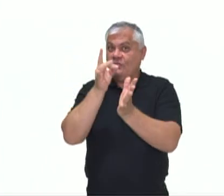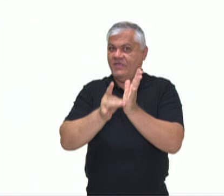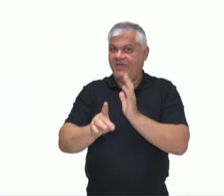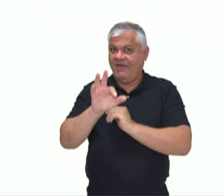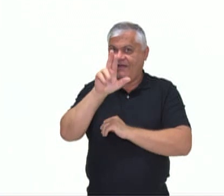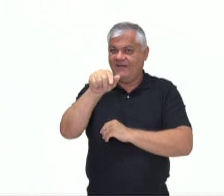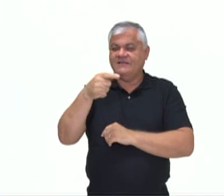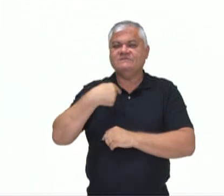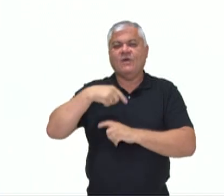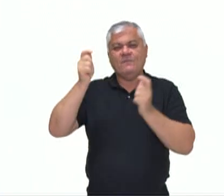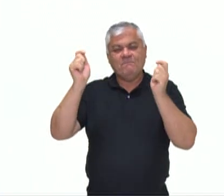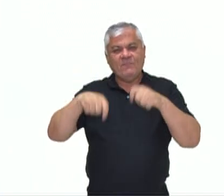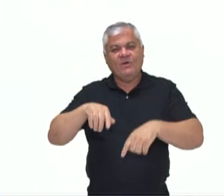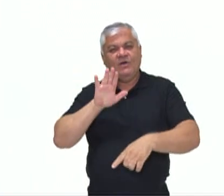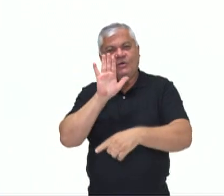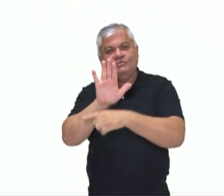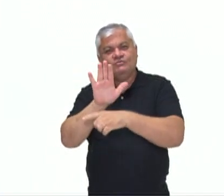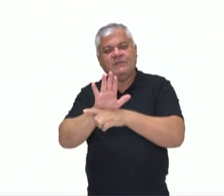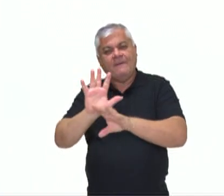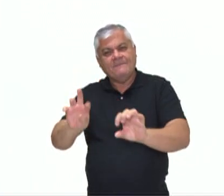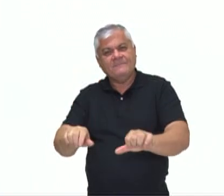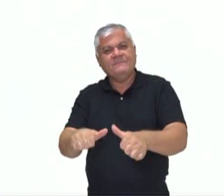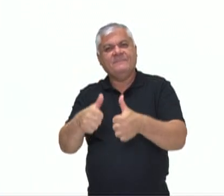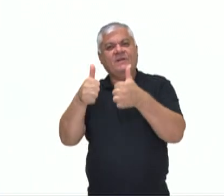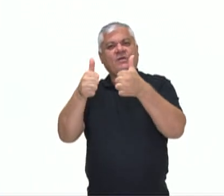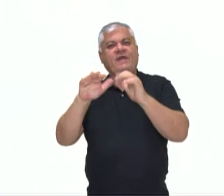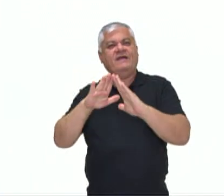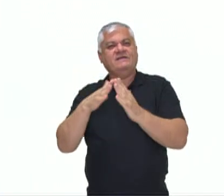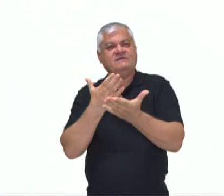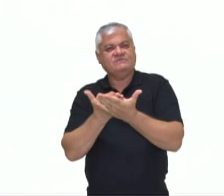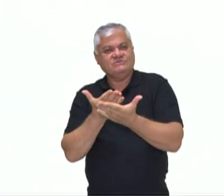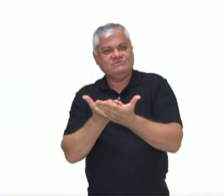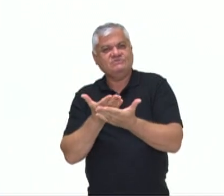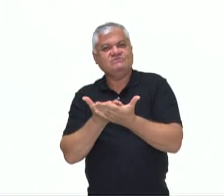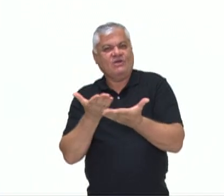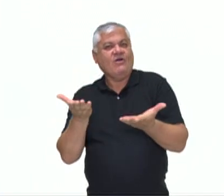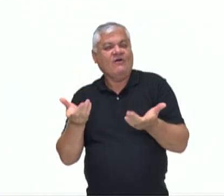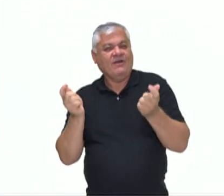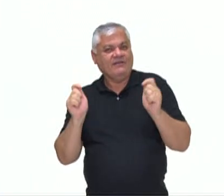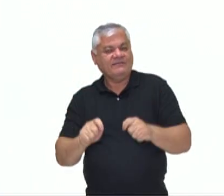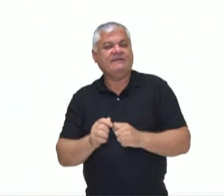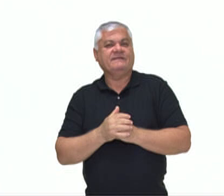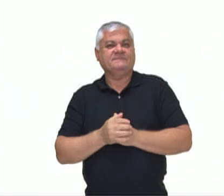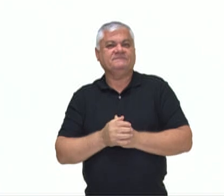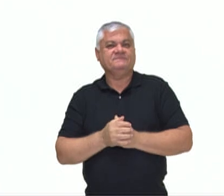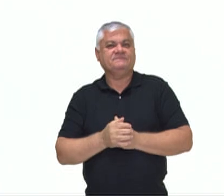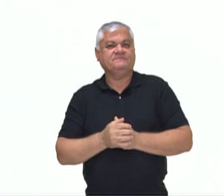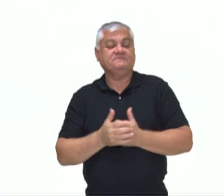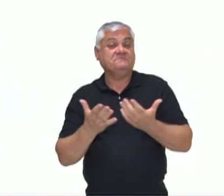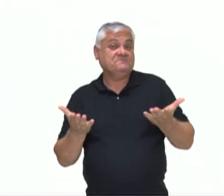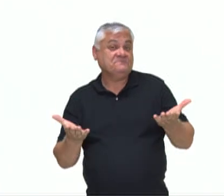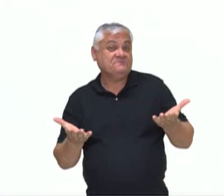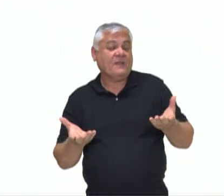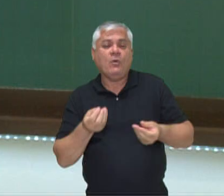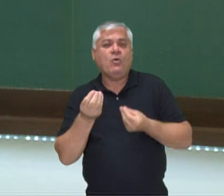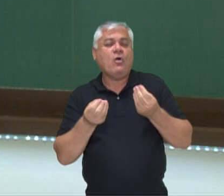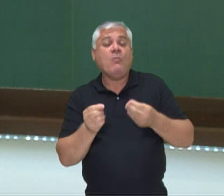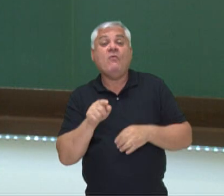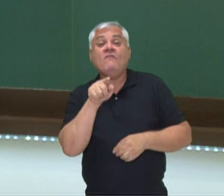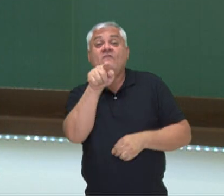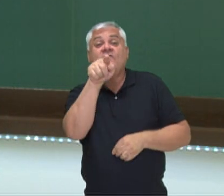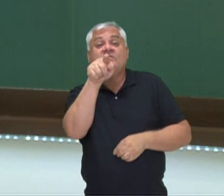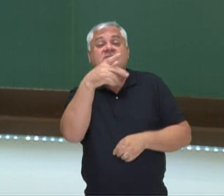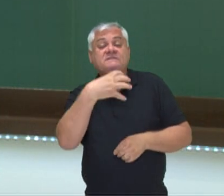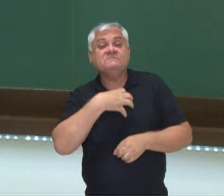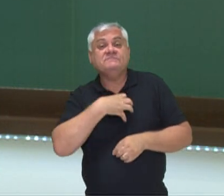colaborar com a melhoria do ambiente escolar. How can you improve your school routine? E aí, como você,